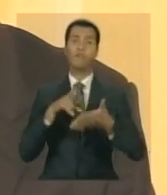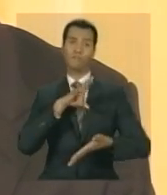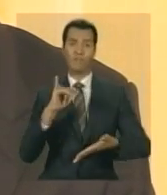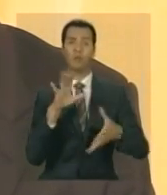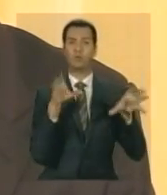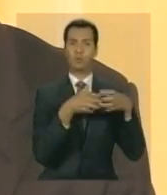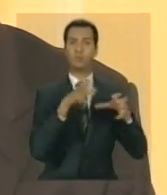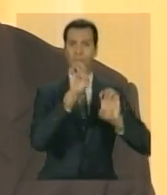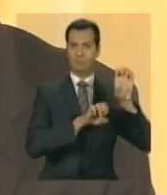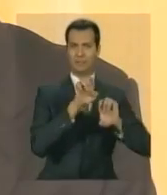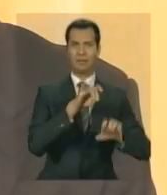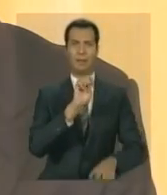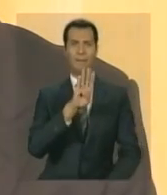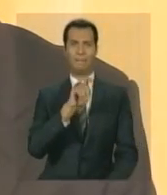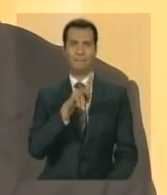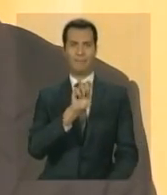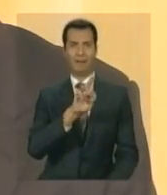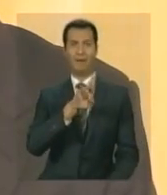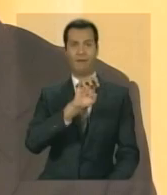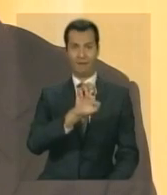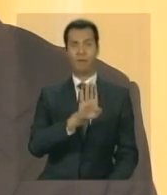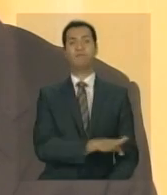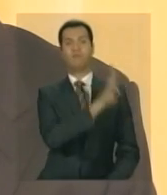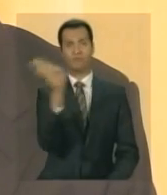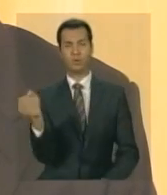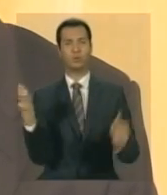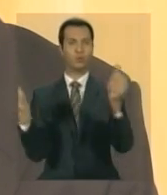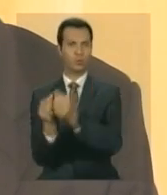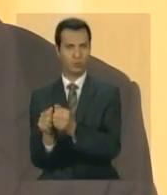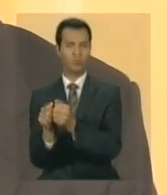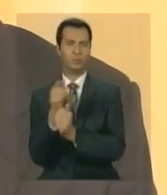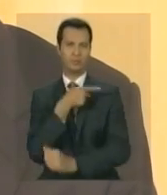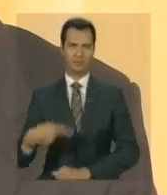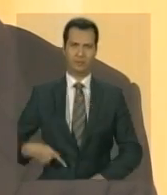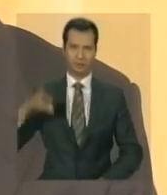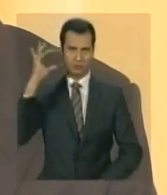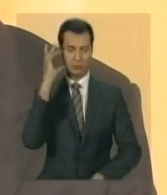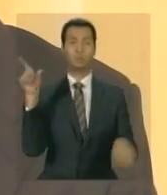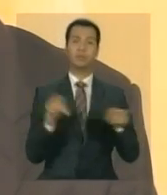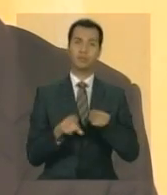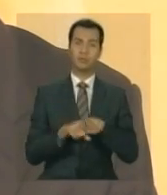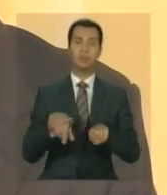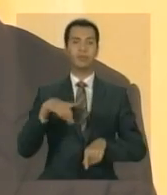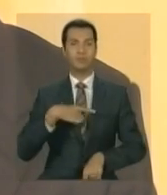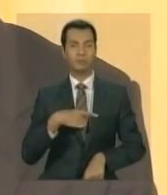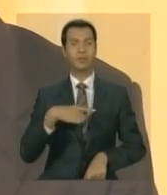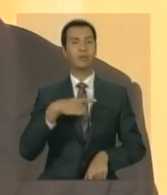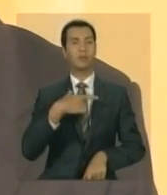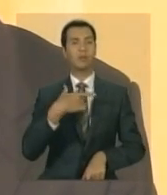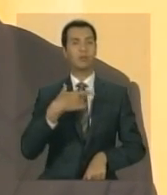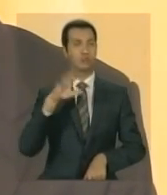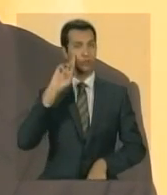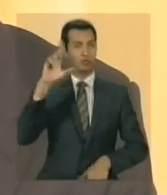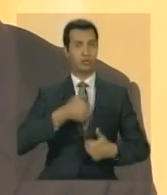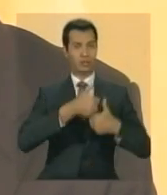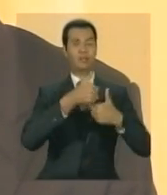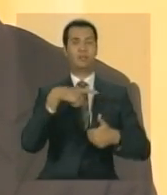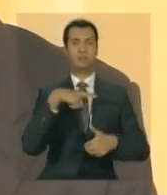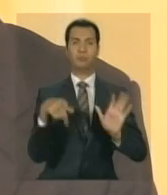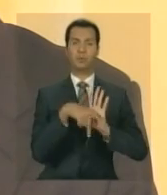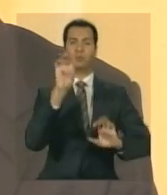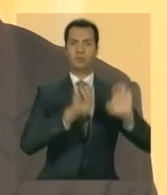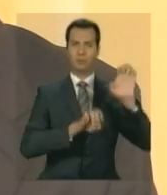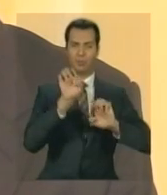na delegação da presidenta. Uma companhia brasileira da indústria de ônibus está vindo também na